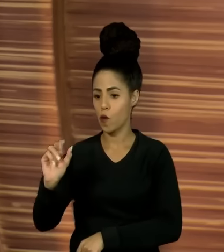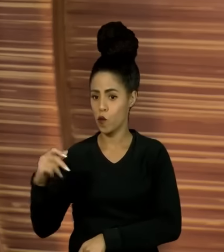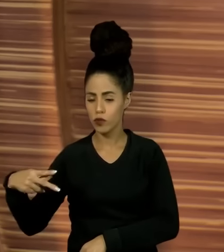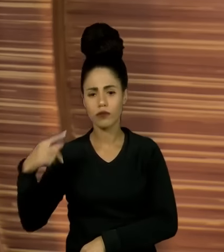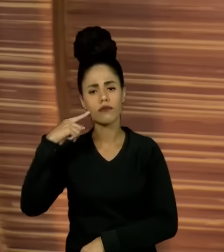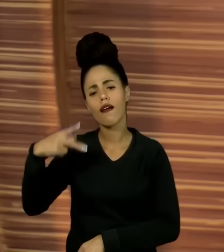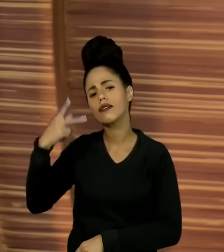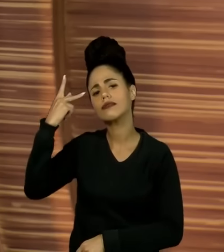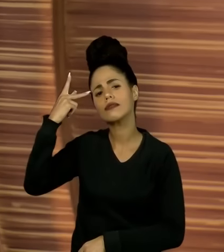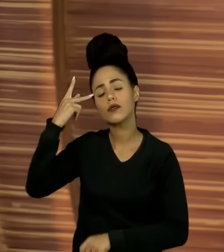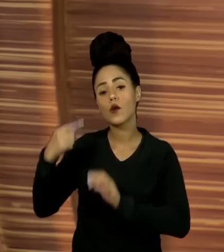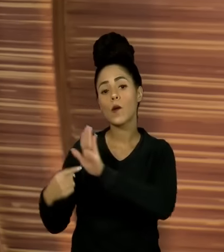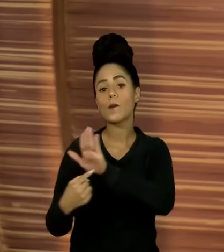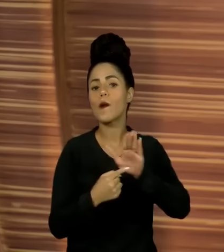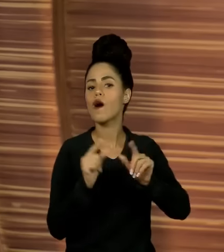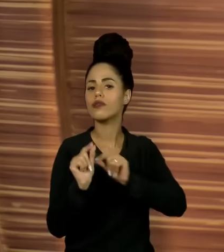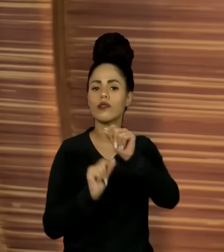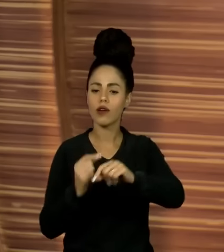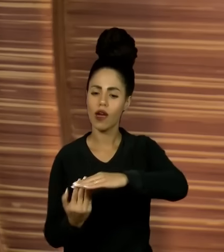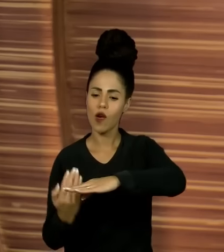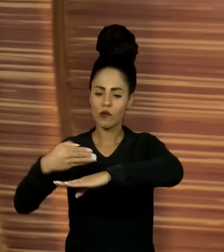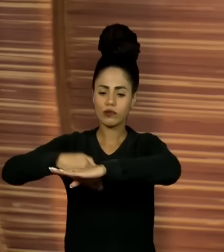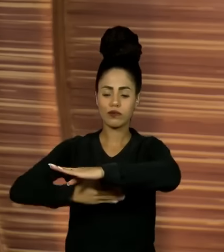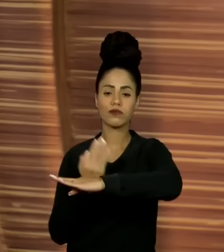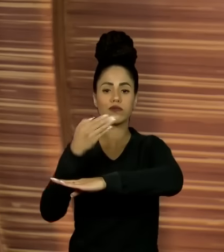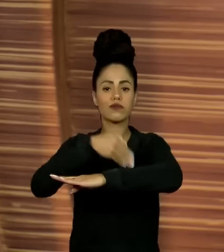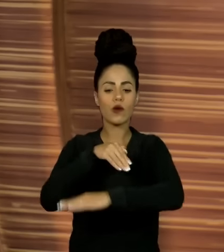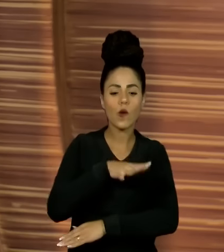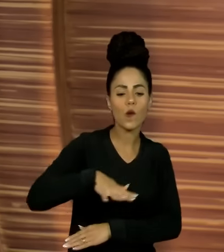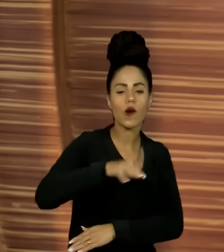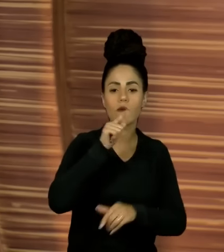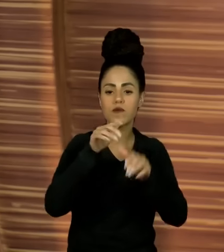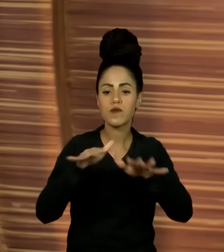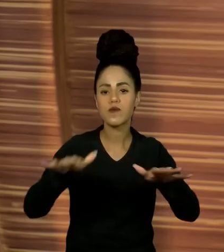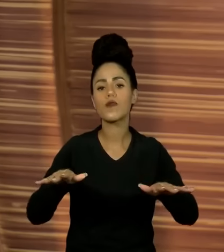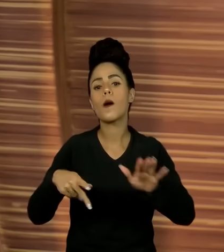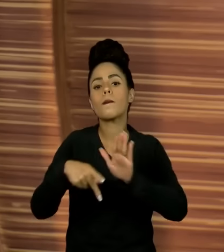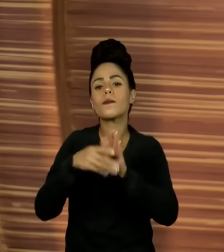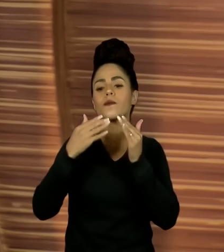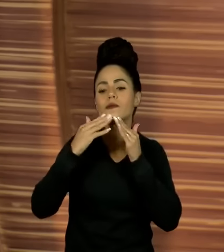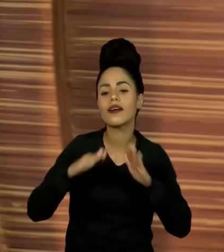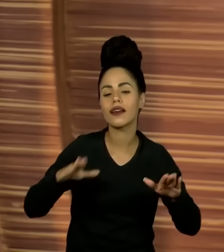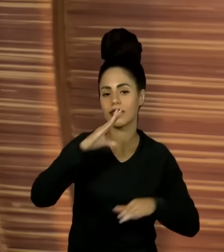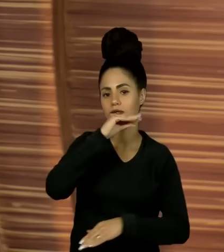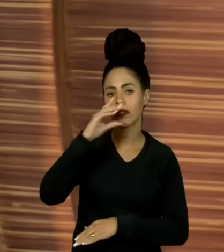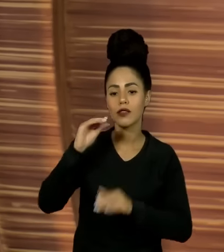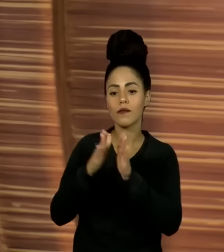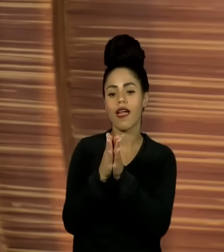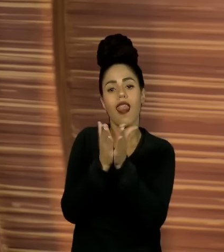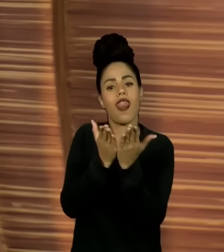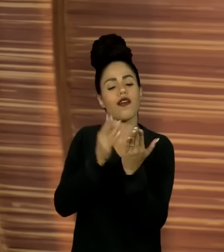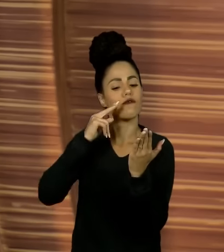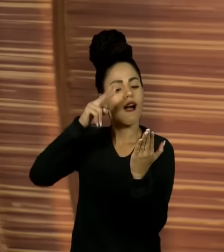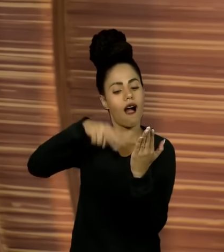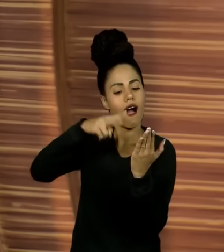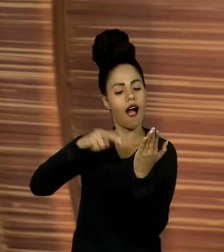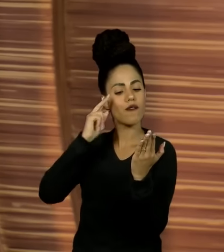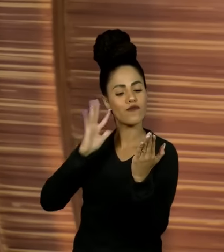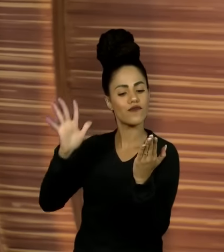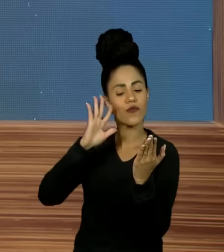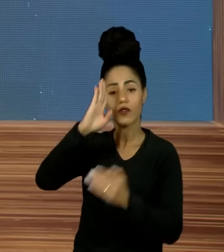Paulo apresenta os mamíferos e o ambiente marinho para o público infanto-juvenil por meio de livros que podem ser acessados